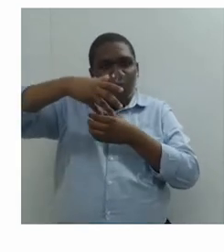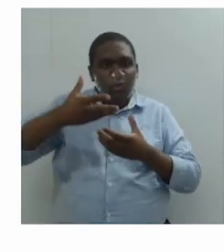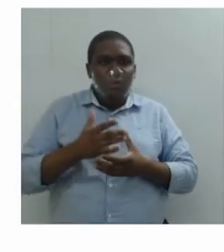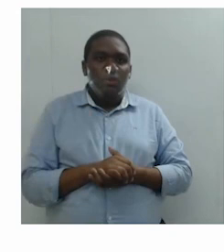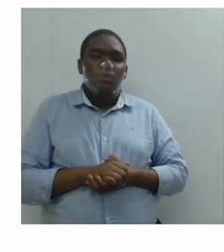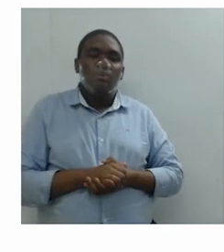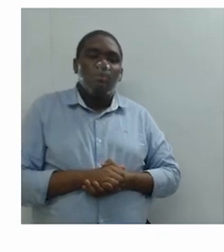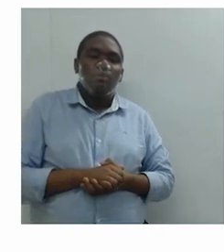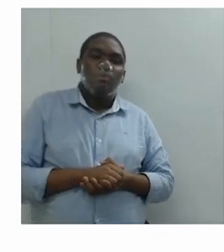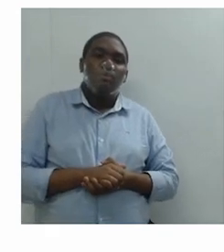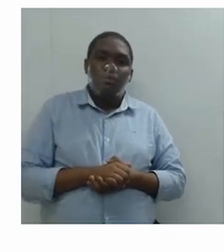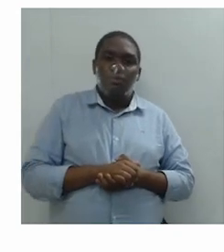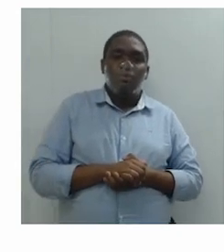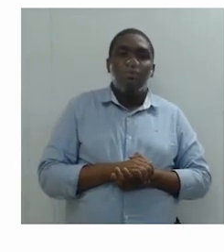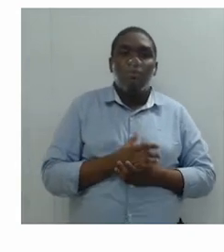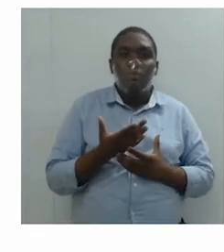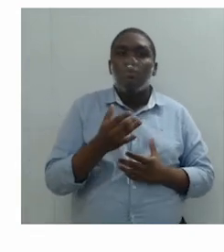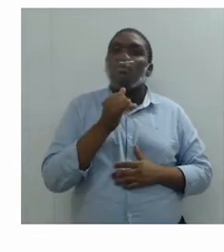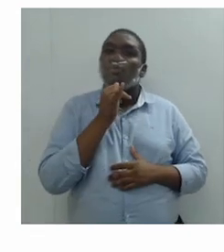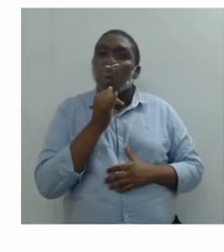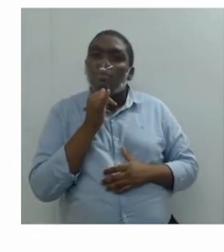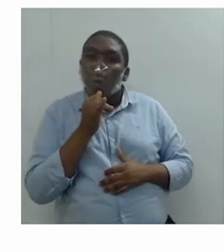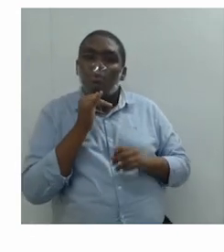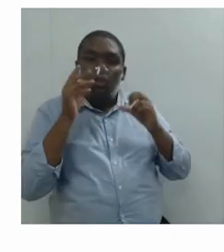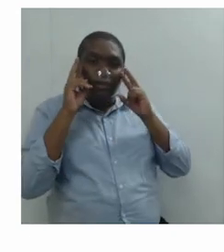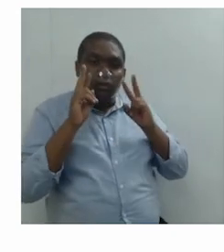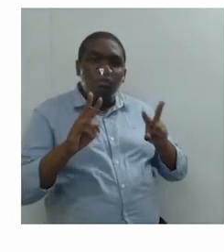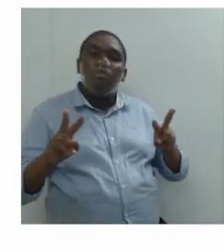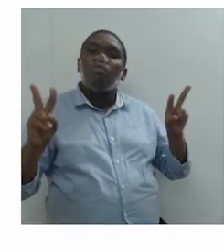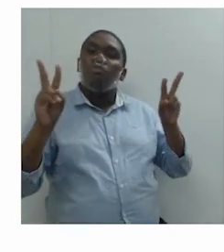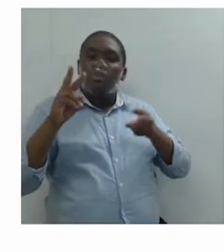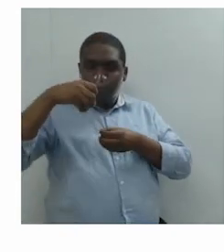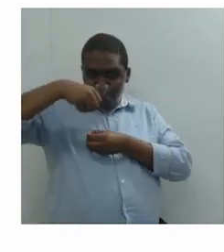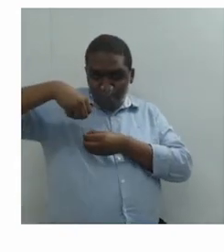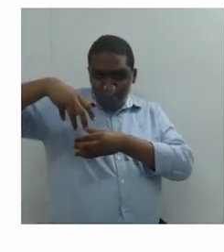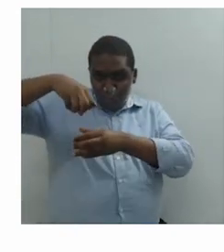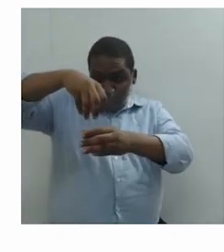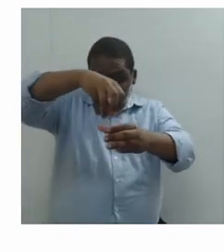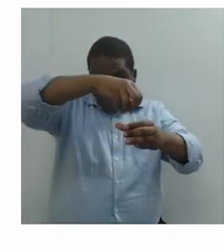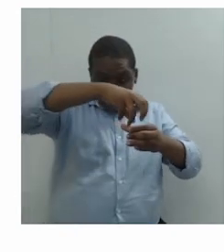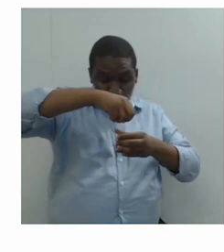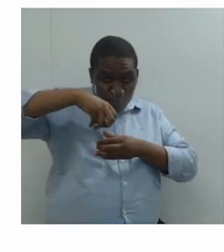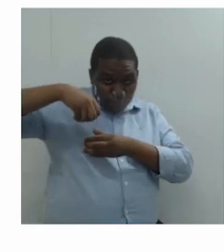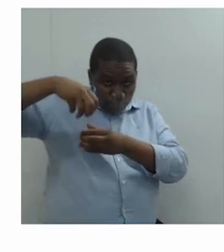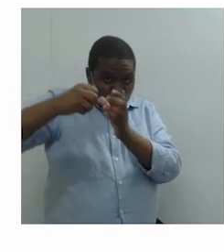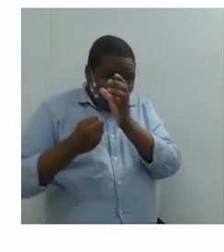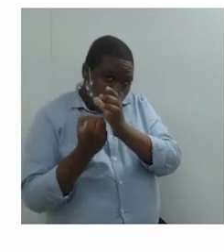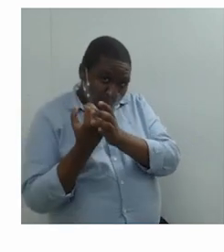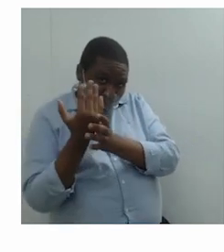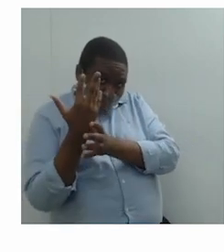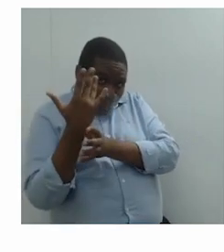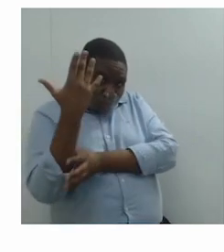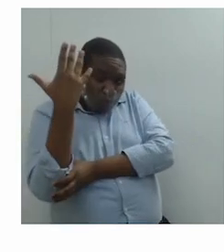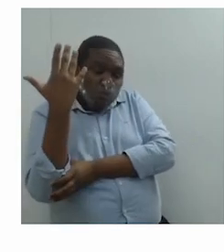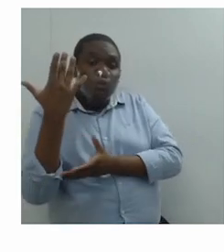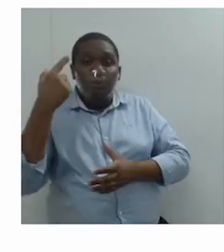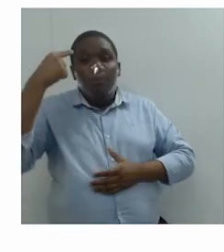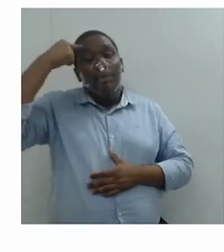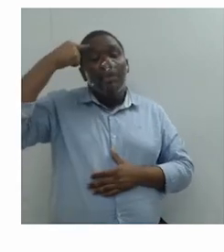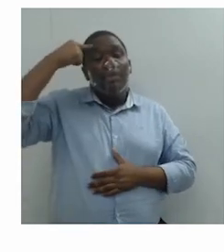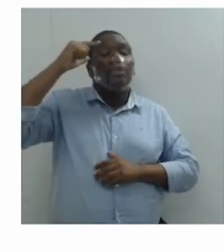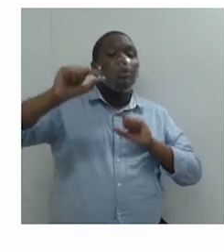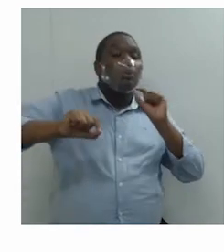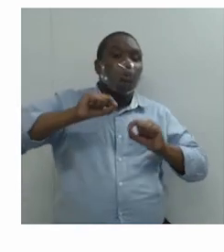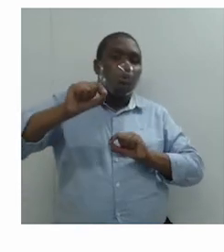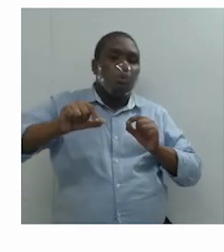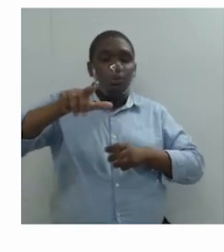observar o seguinte: quando a gente olha plantações, olhamos plantações, pensamos logo